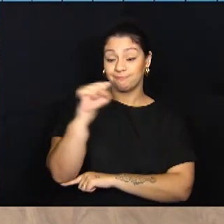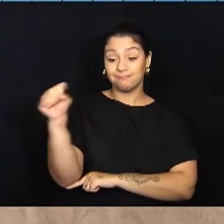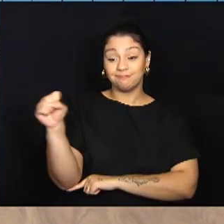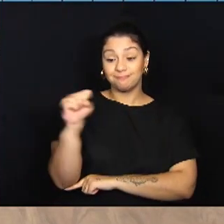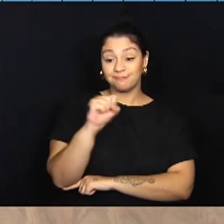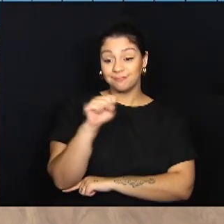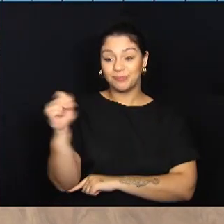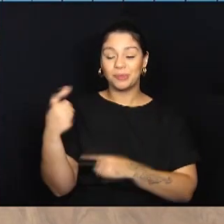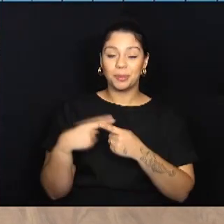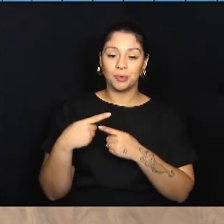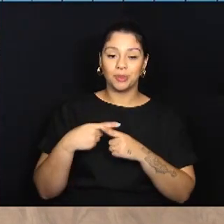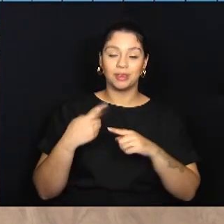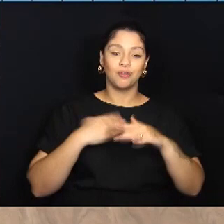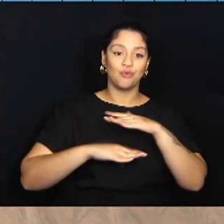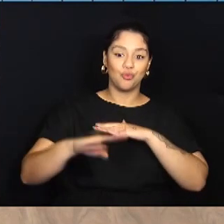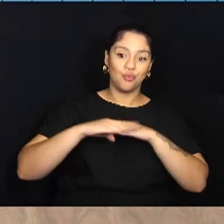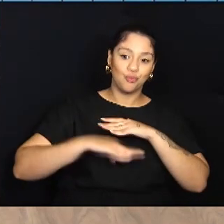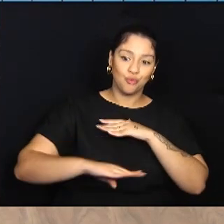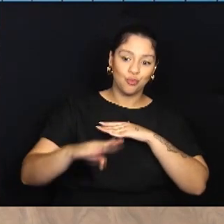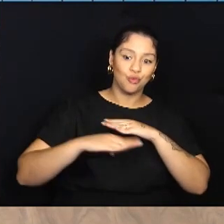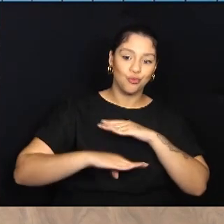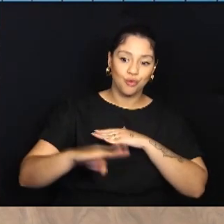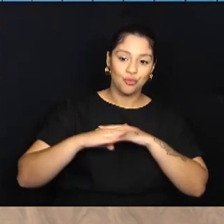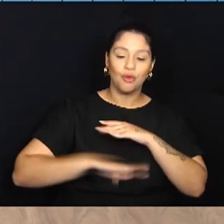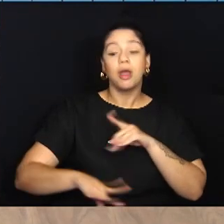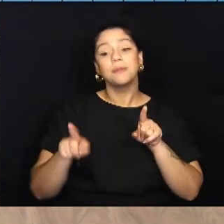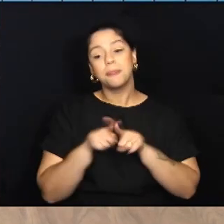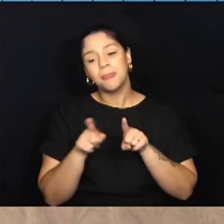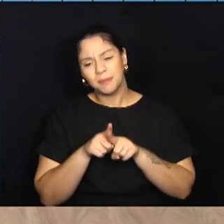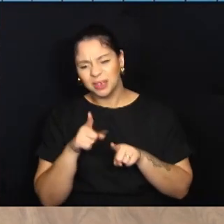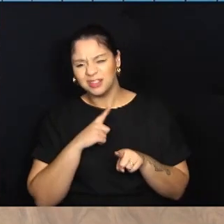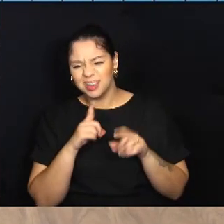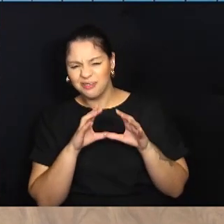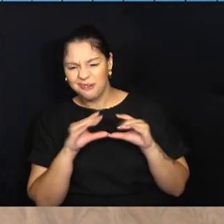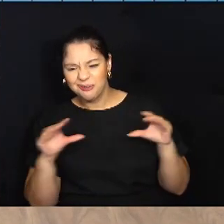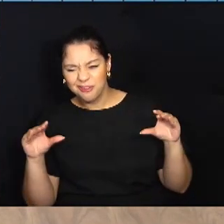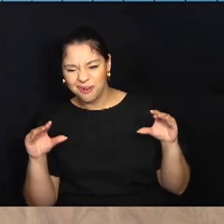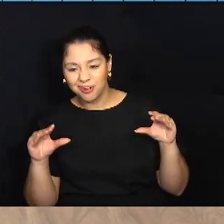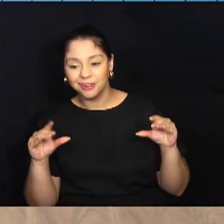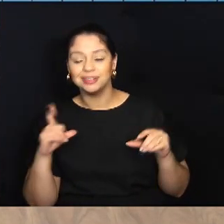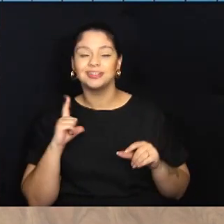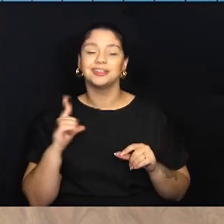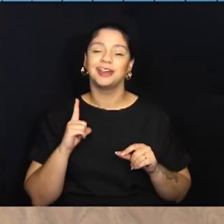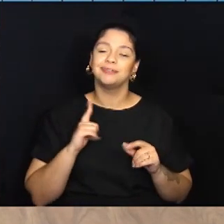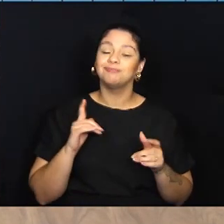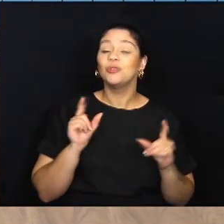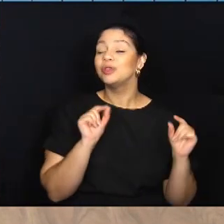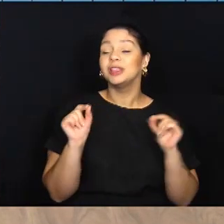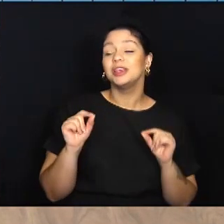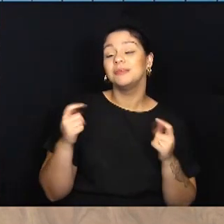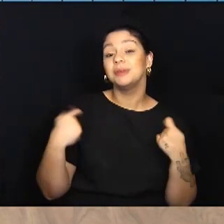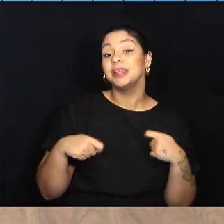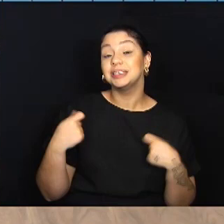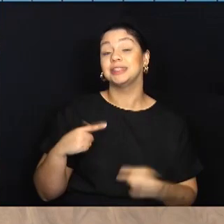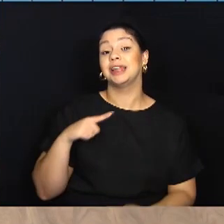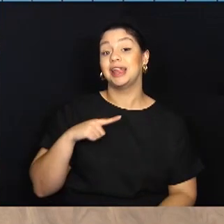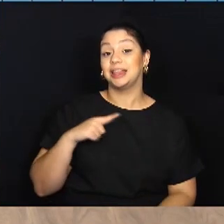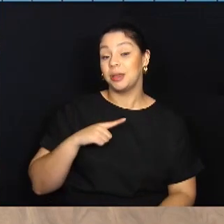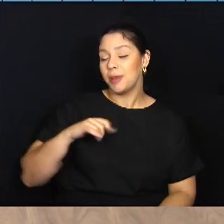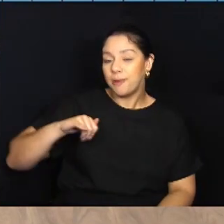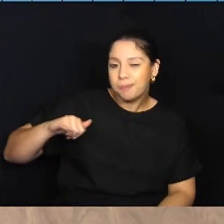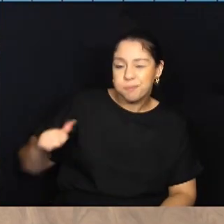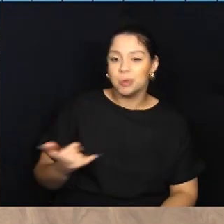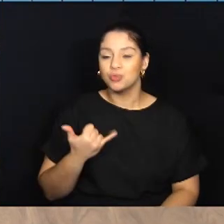que se desprender de alguma coisa, existe conforto numa expedição como essa, o que precisa ter para pegar a